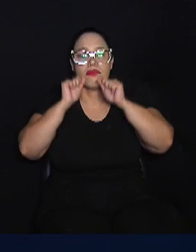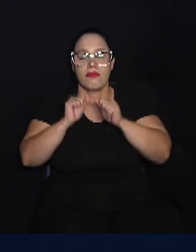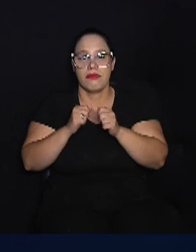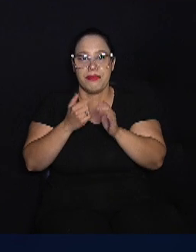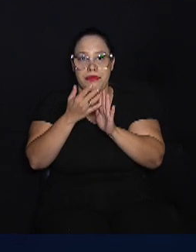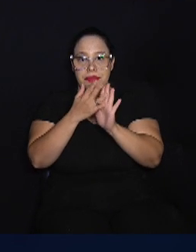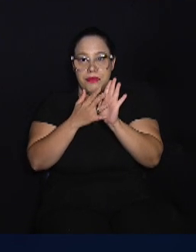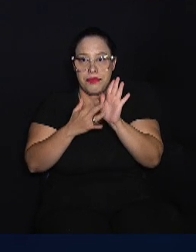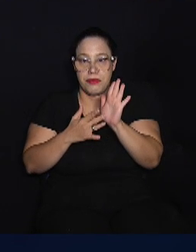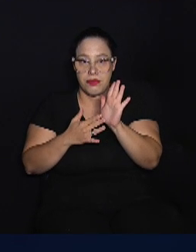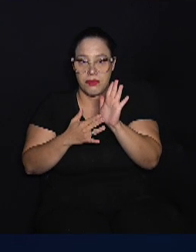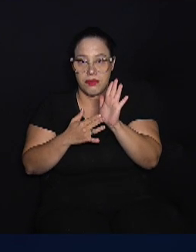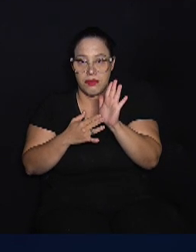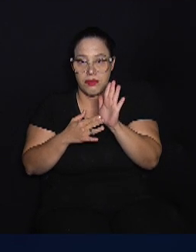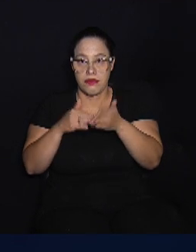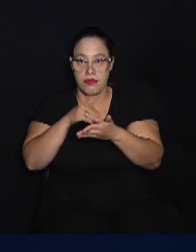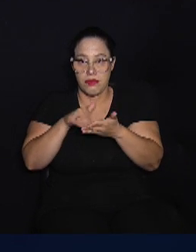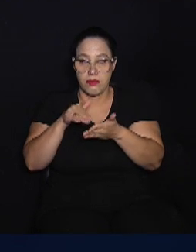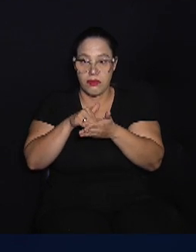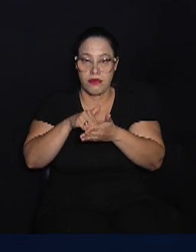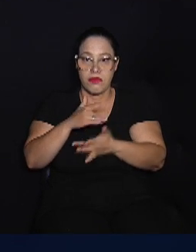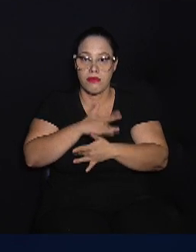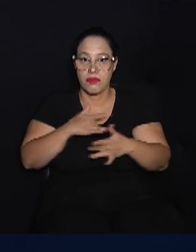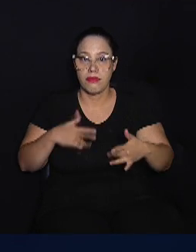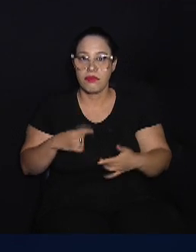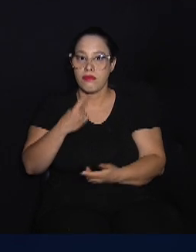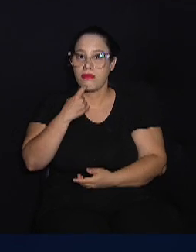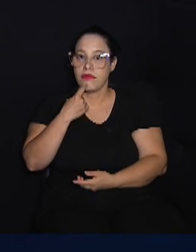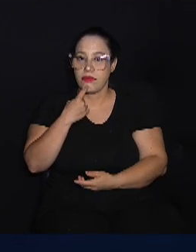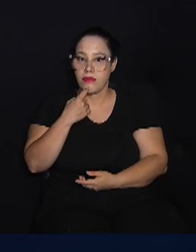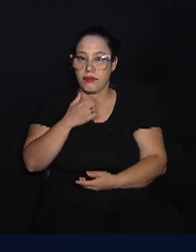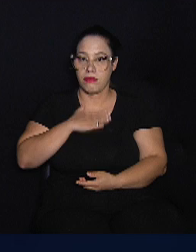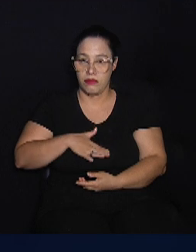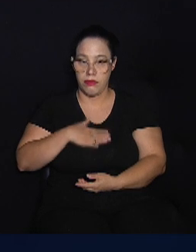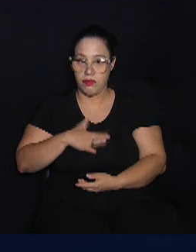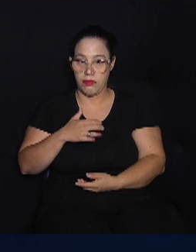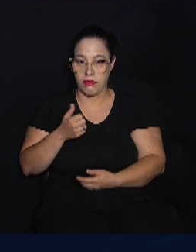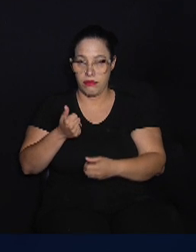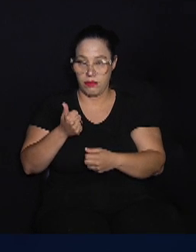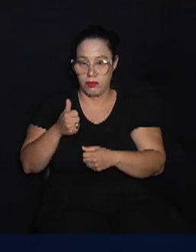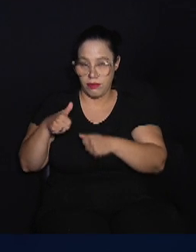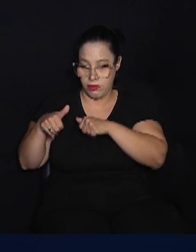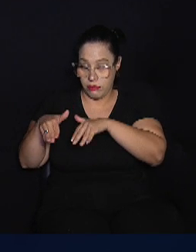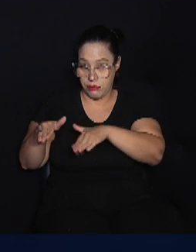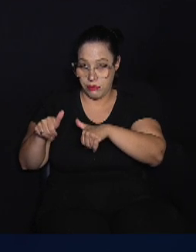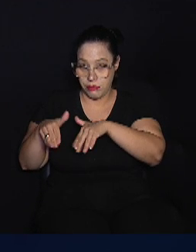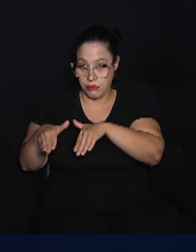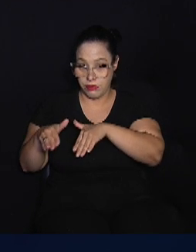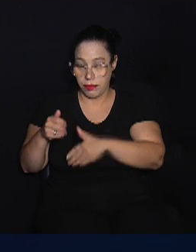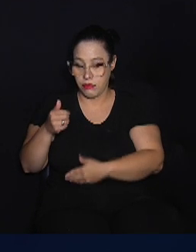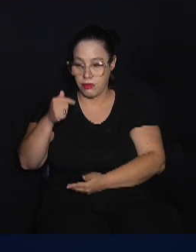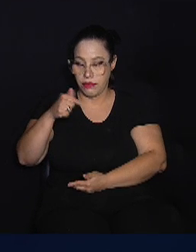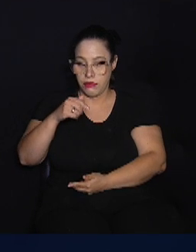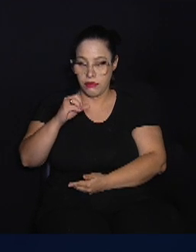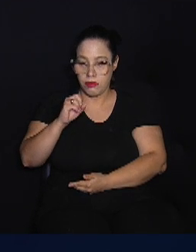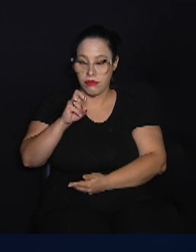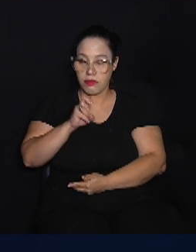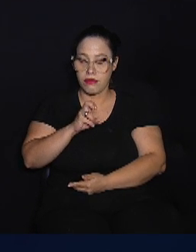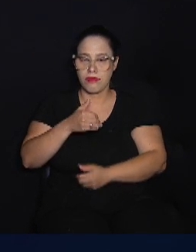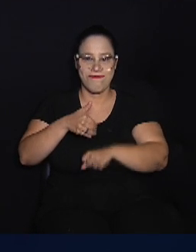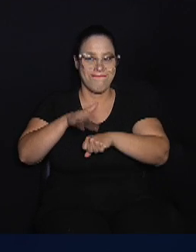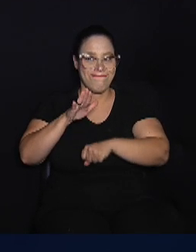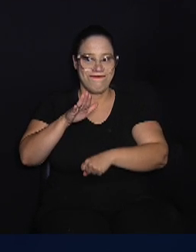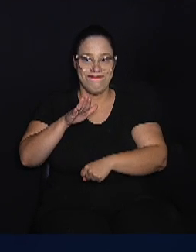acordo com a Secretaria Municipal de Saúde de Campinas, entre agosto e a primeira semana de setembro, foram registrados mais